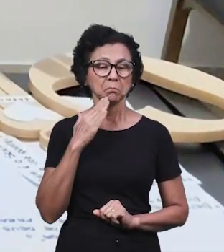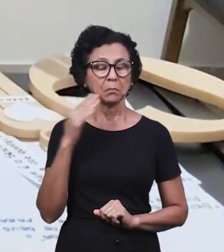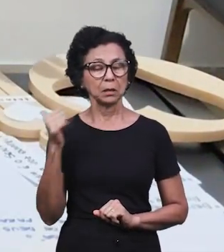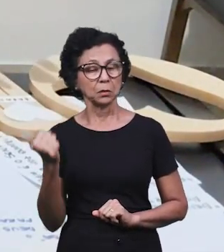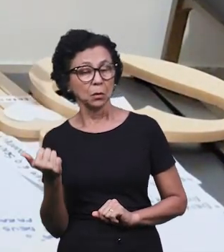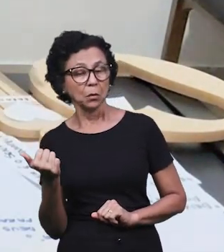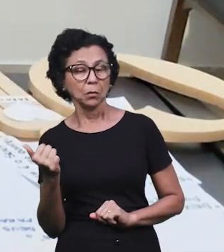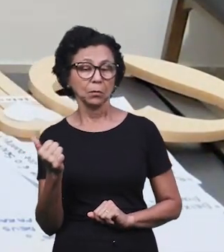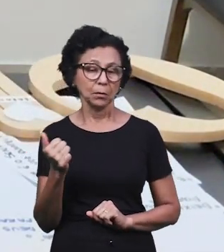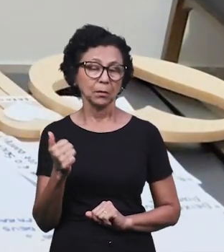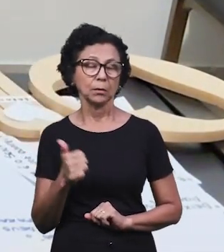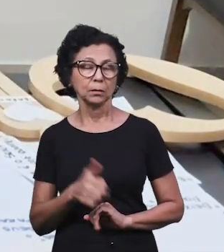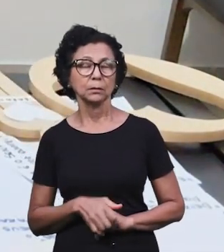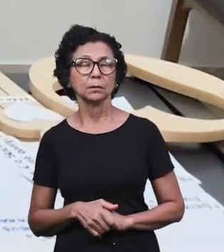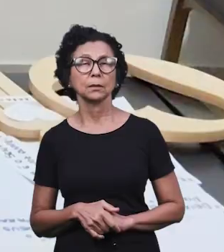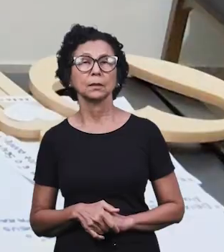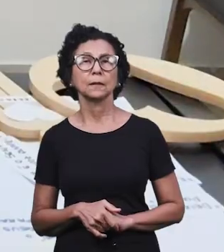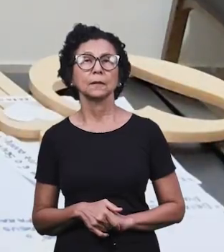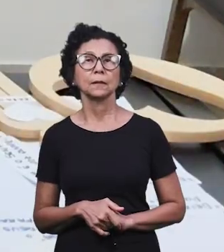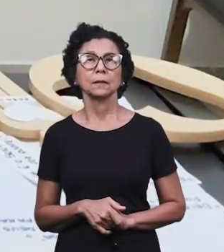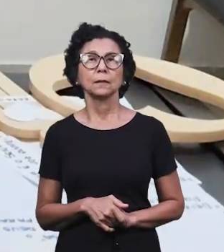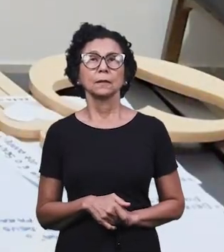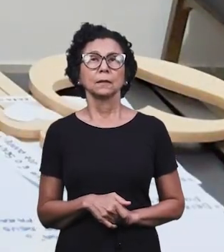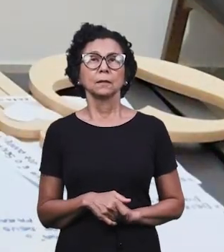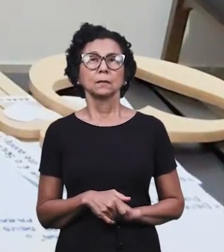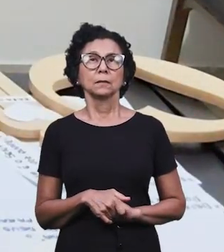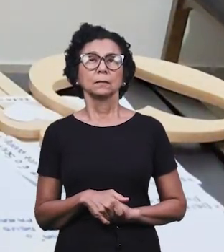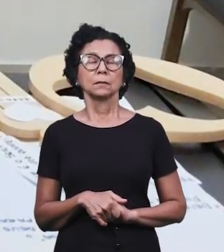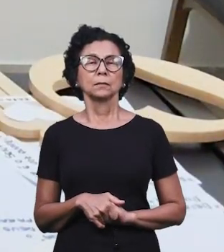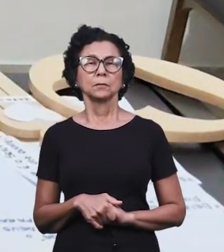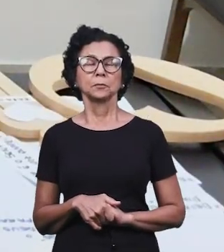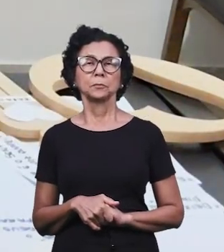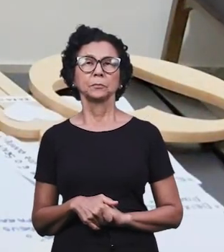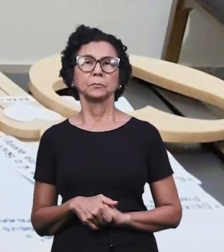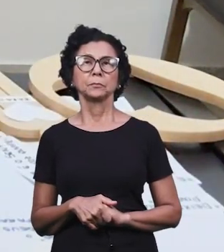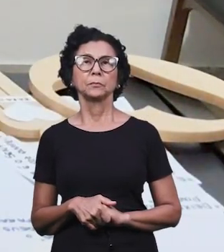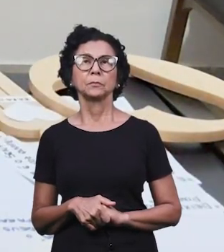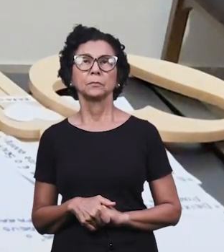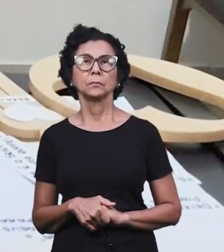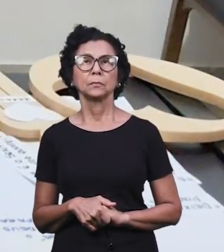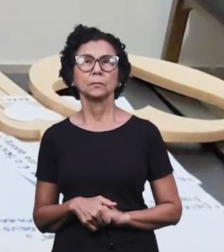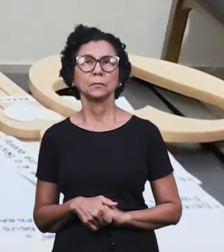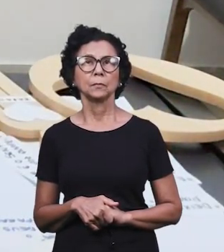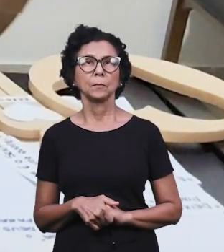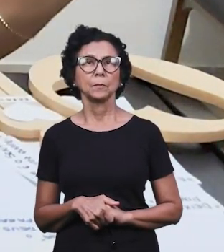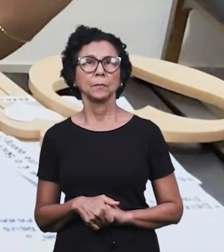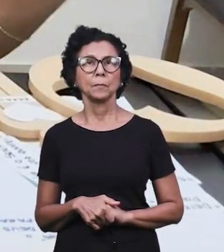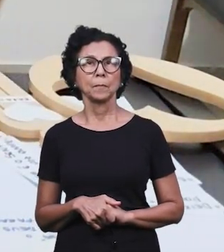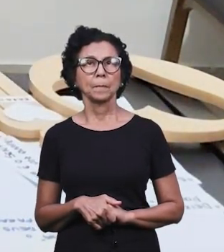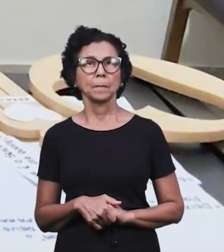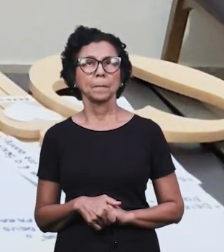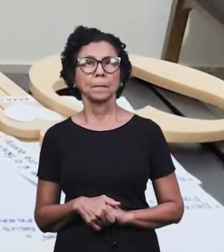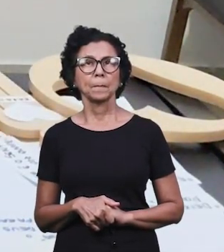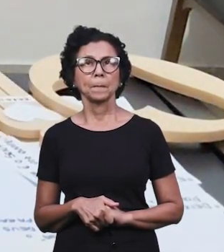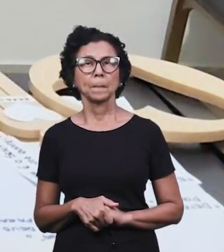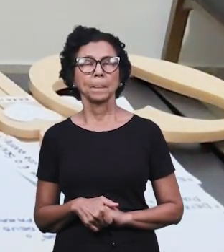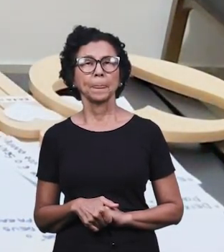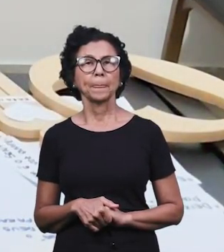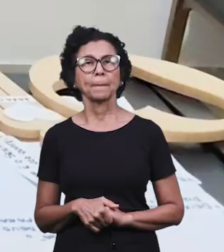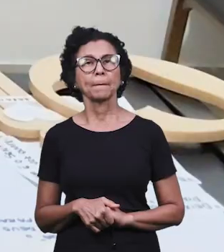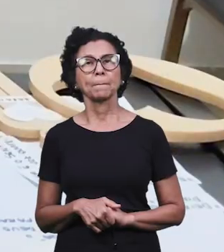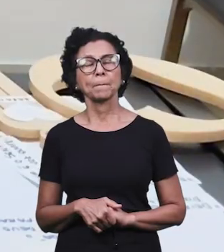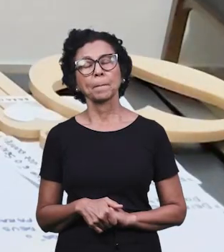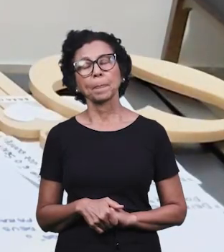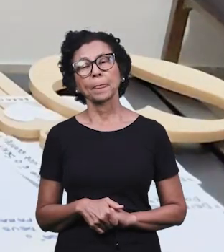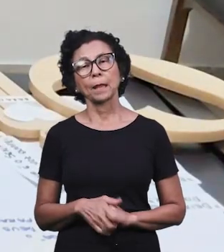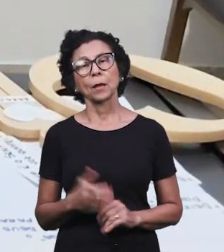o que não funciona mais. E isso na vivência as irmãs vão entendendo. Então aqui eu vou dar uma aula como se fosse nível